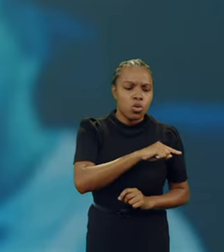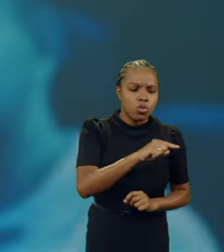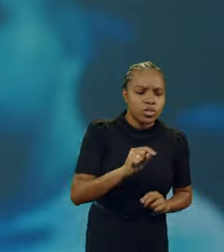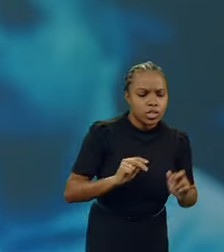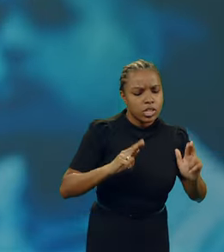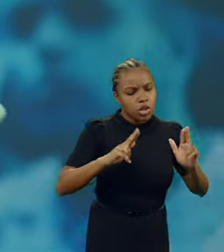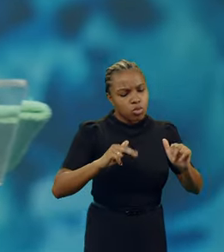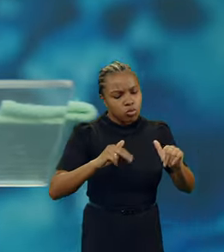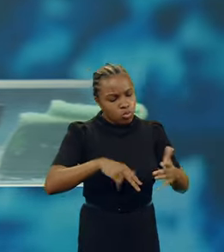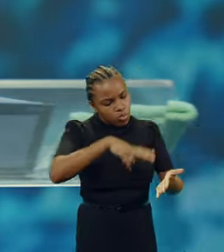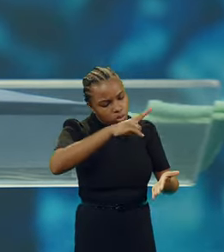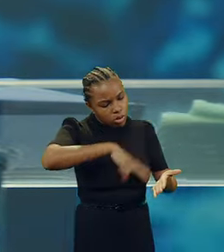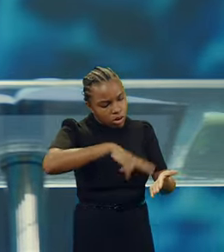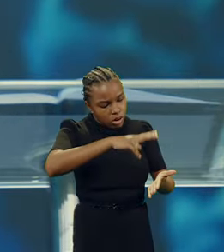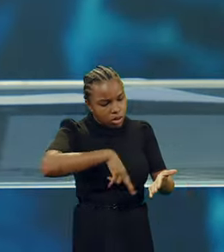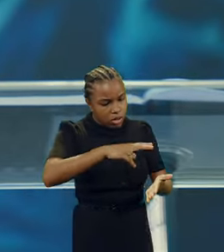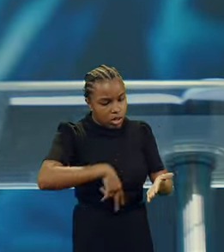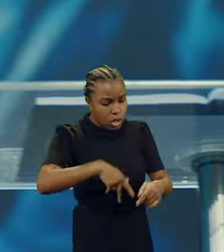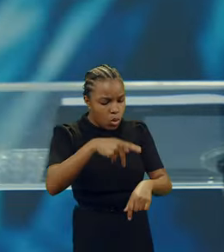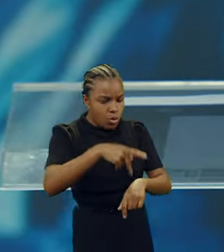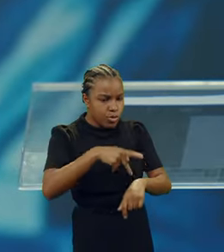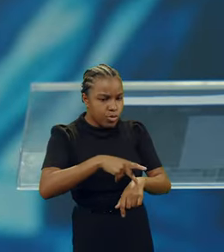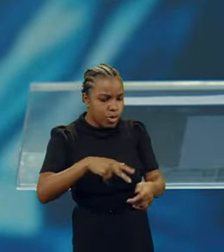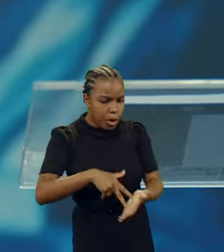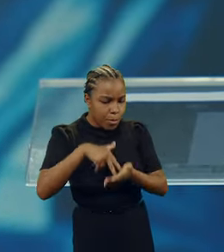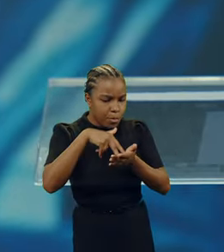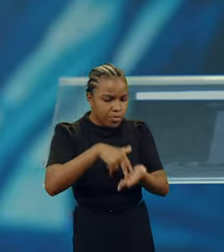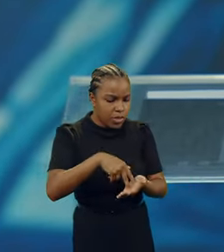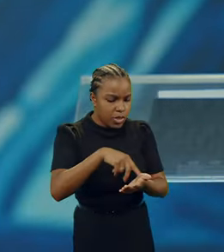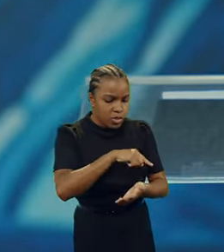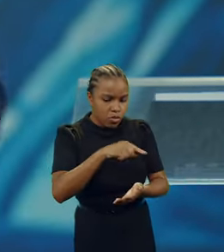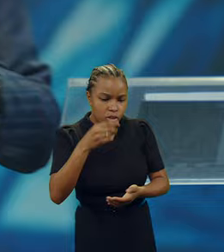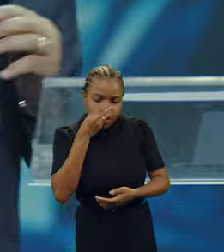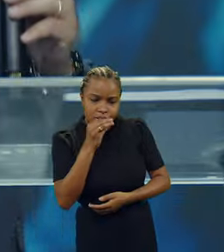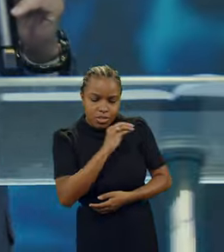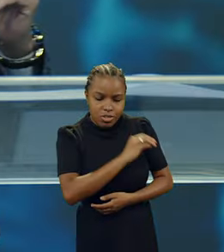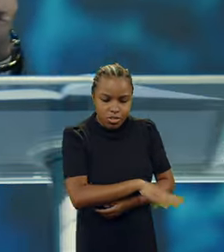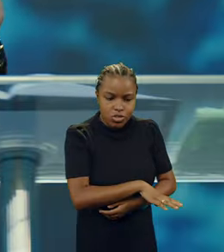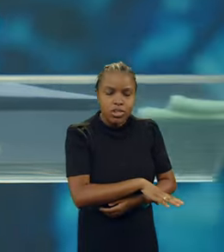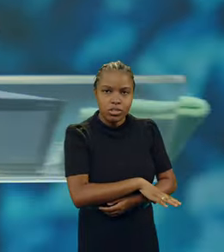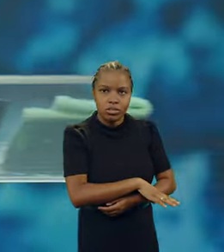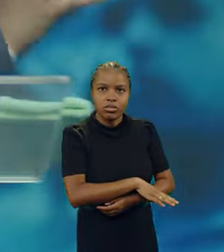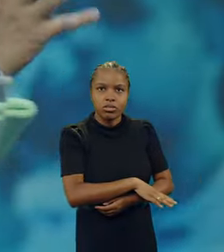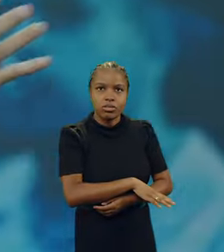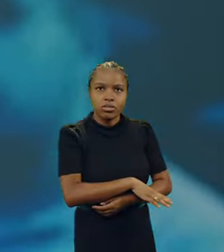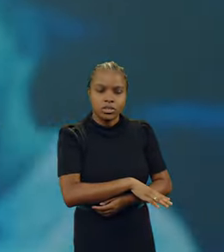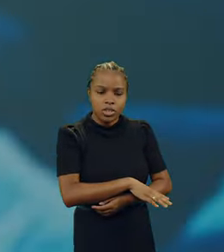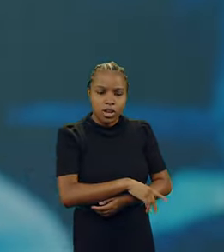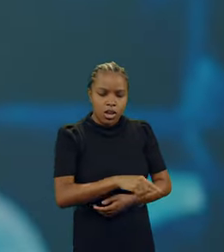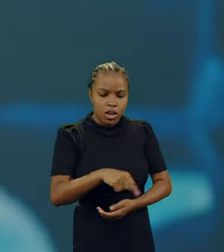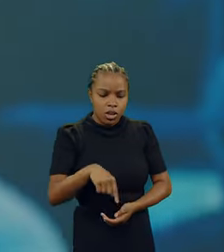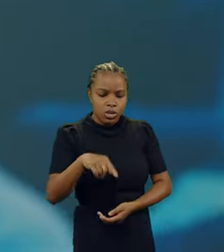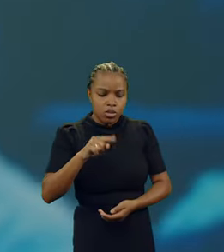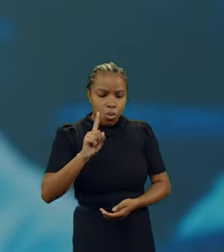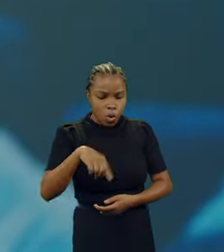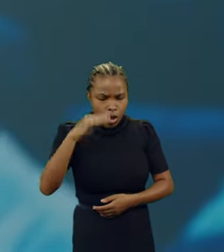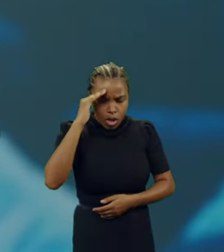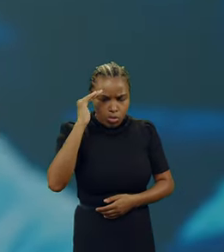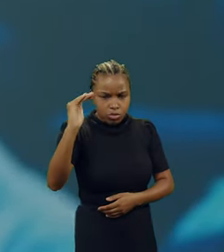que a pedra que os edificadores rejeitaram foi posta por cabeça do ângulo?